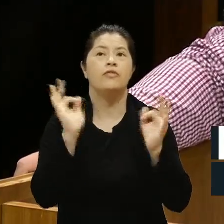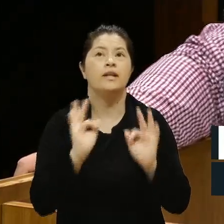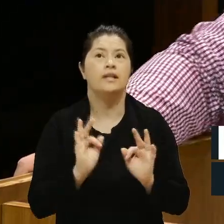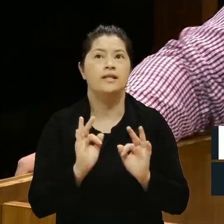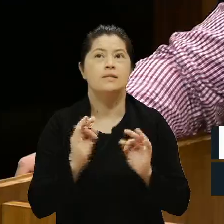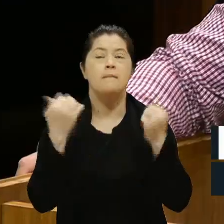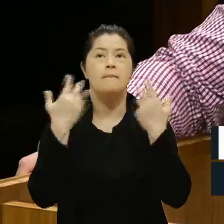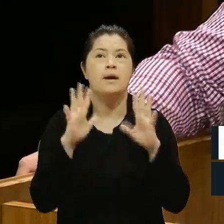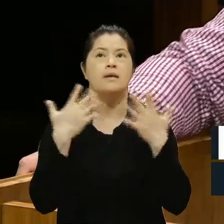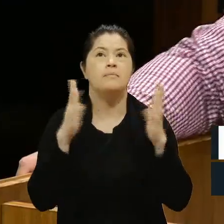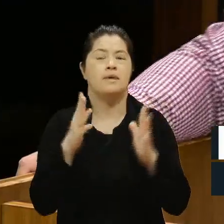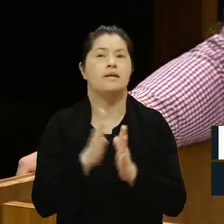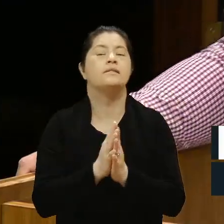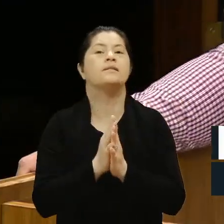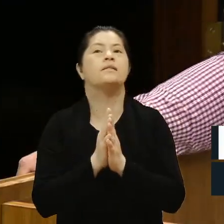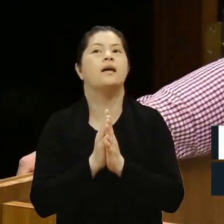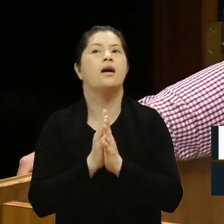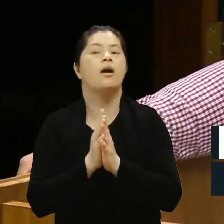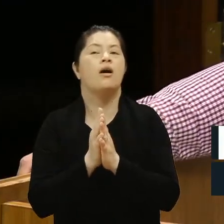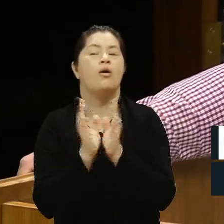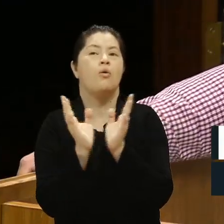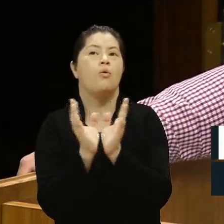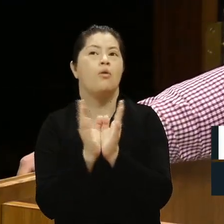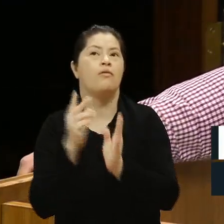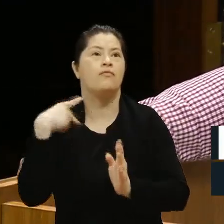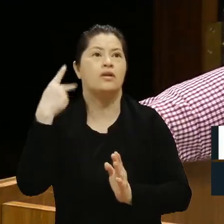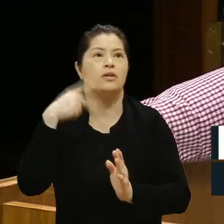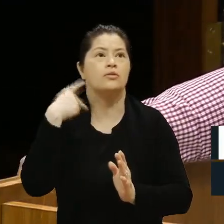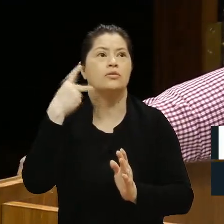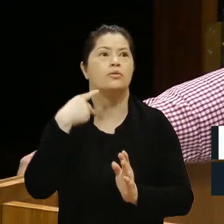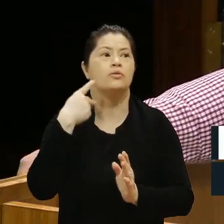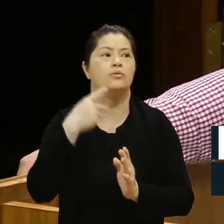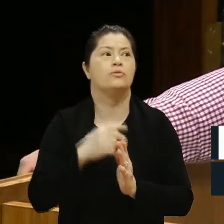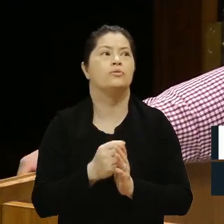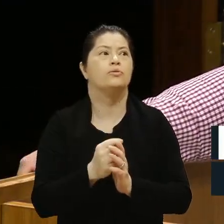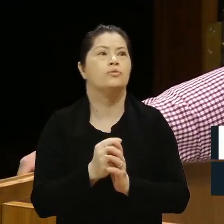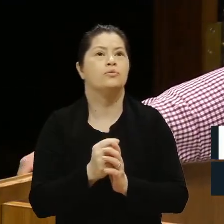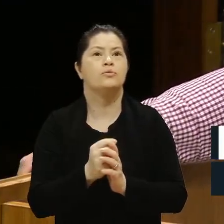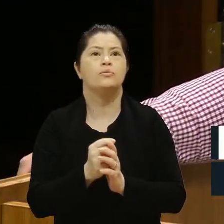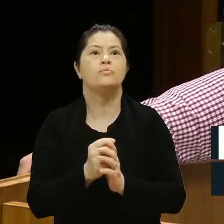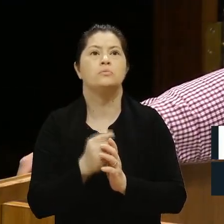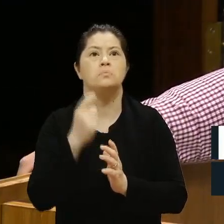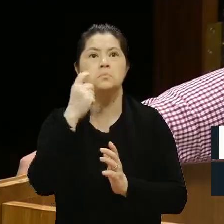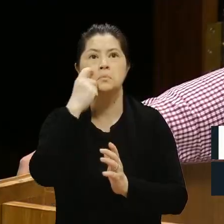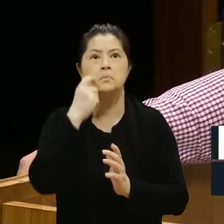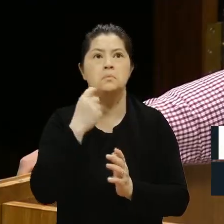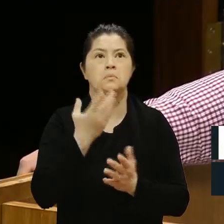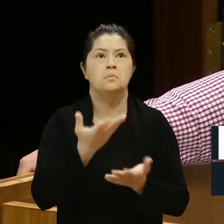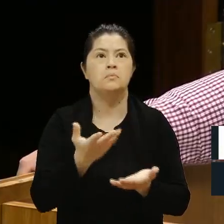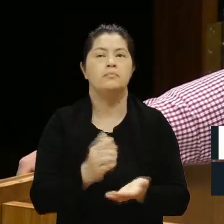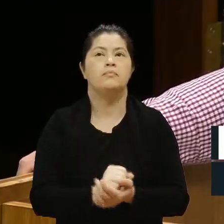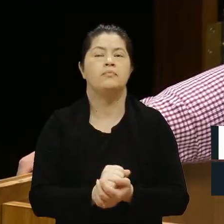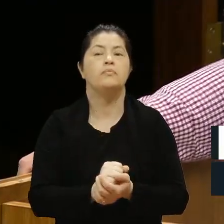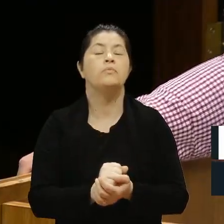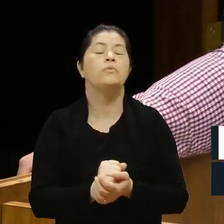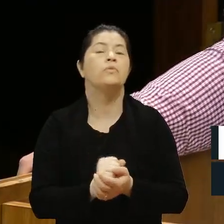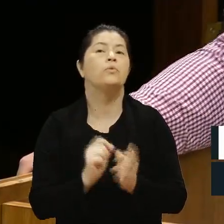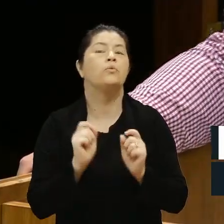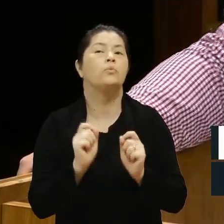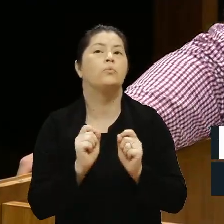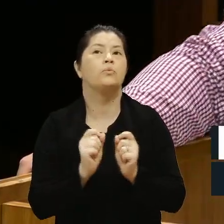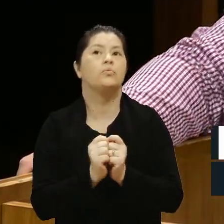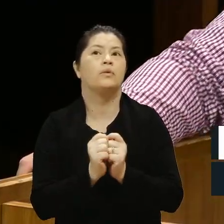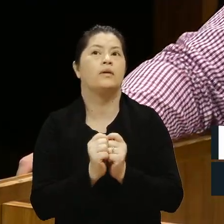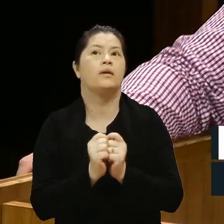o colega vereador João Ex dessa moção de contrariedade que trata sobre